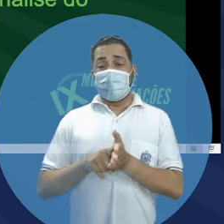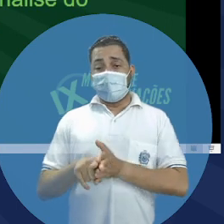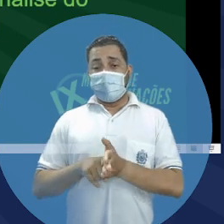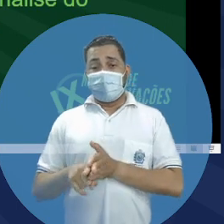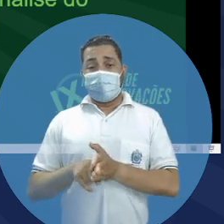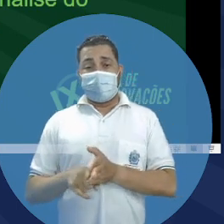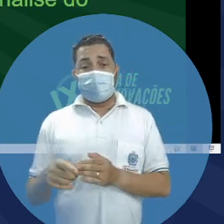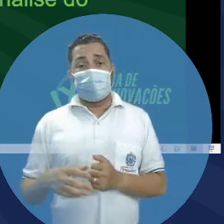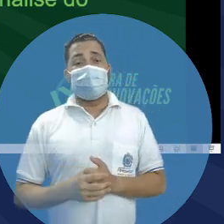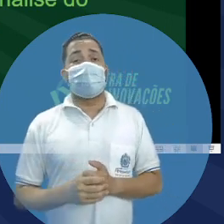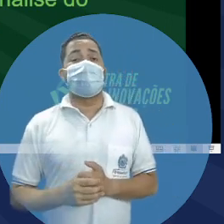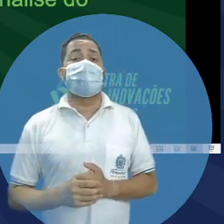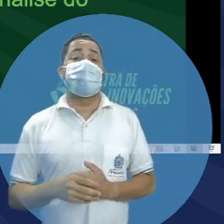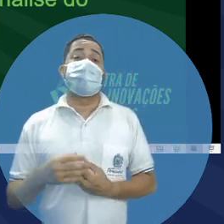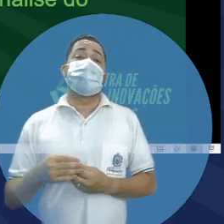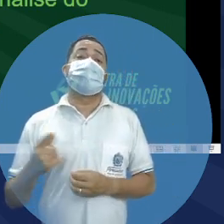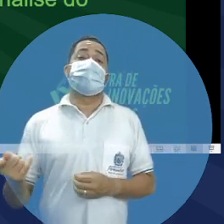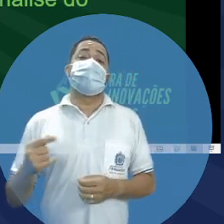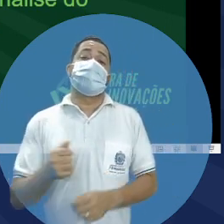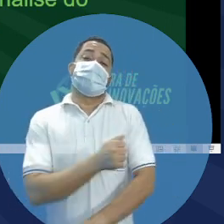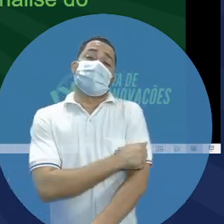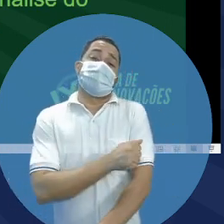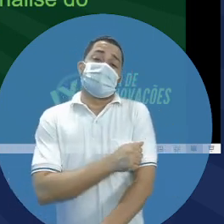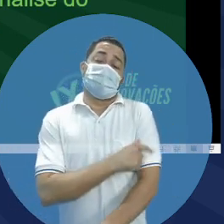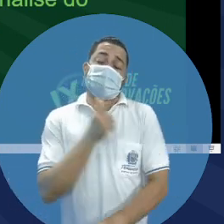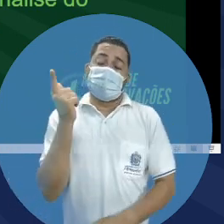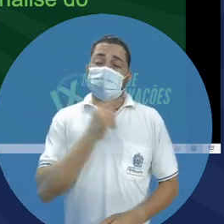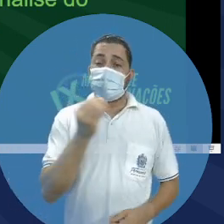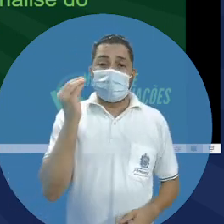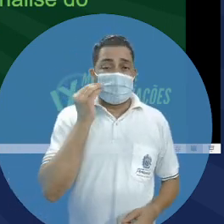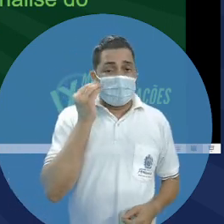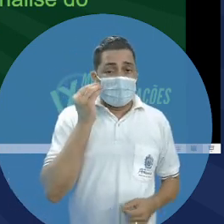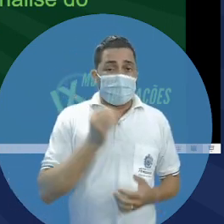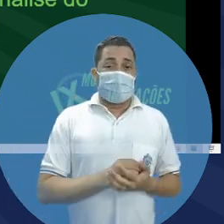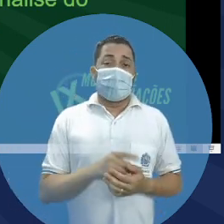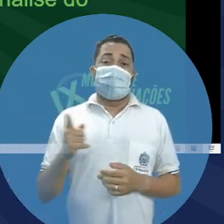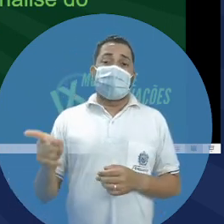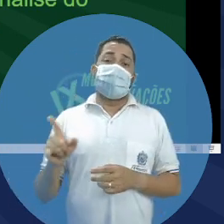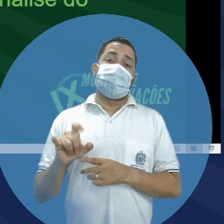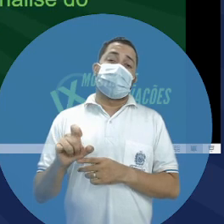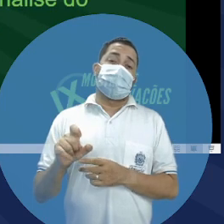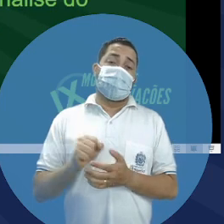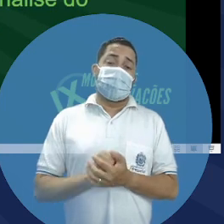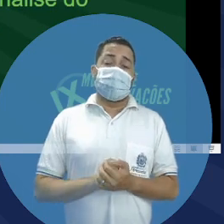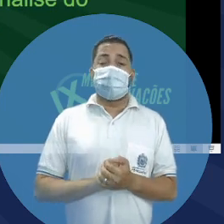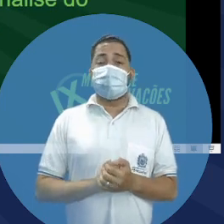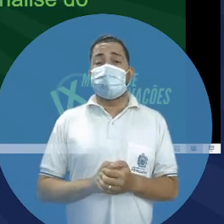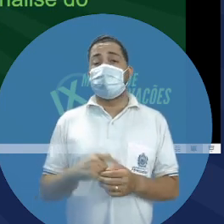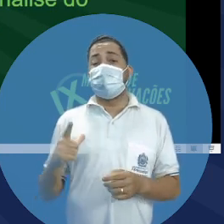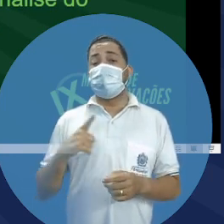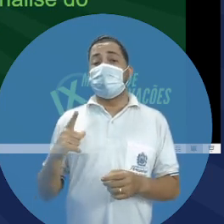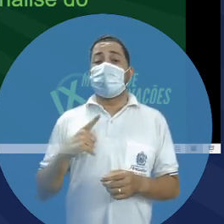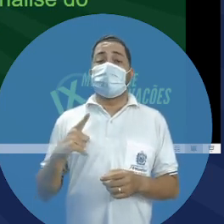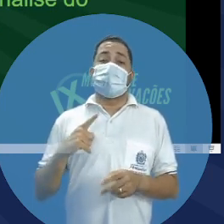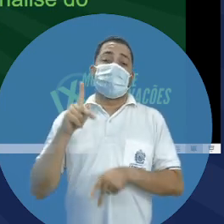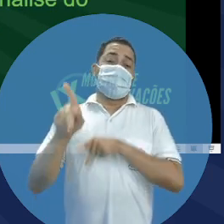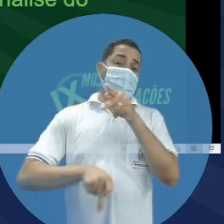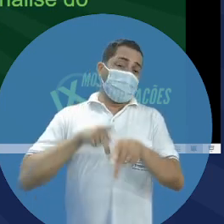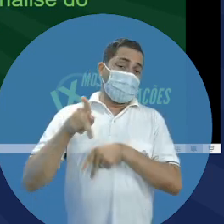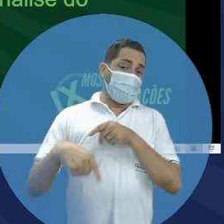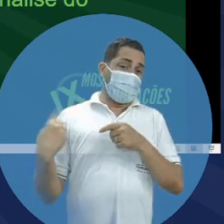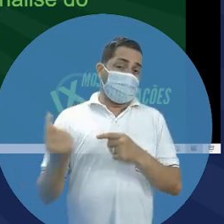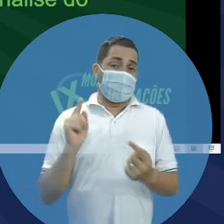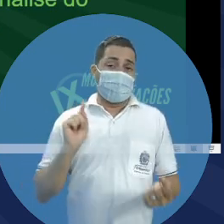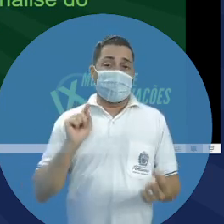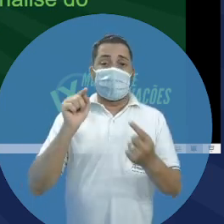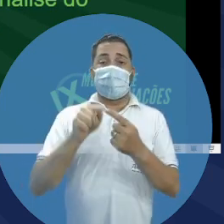os estudantes, a gente verificou que o Instagram ele era mais utilizado pelo público que a gente estava querendo abordar. Além disso,